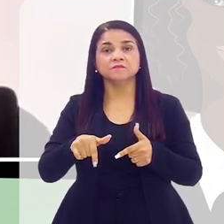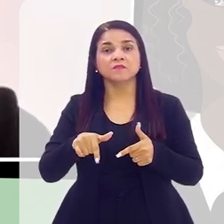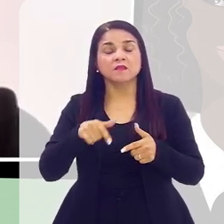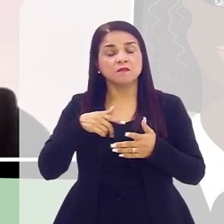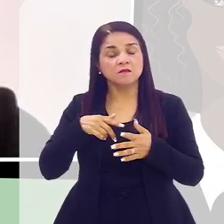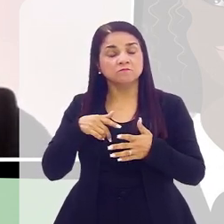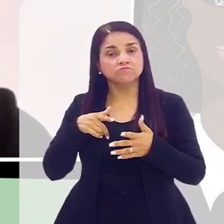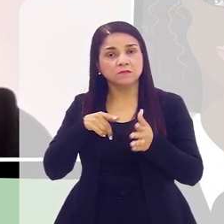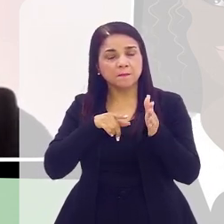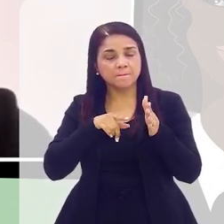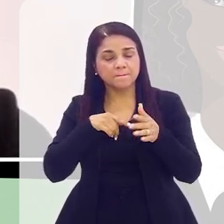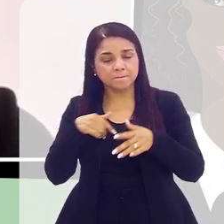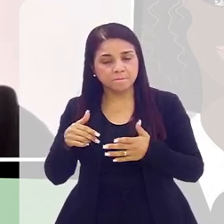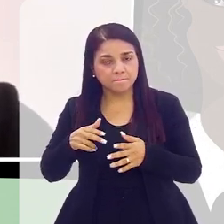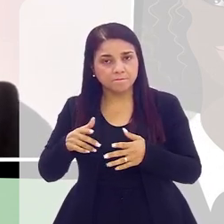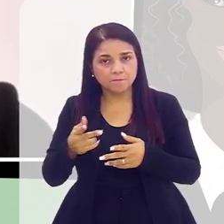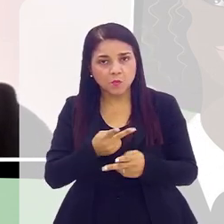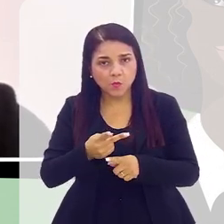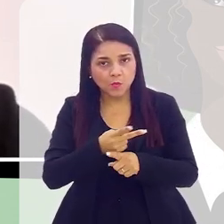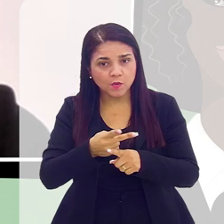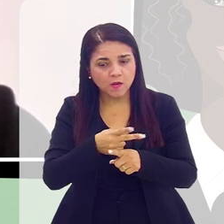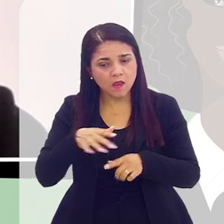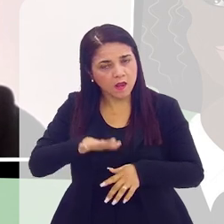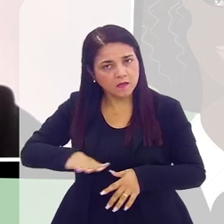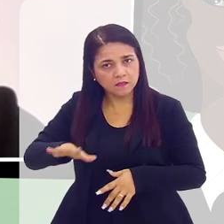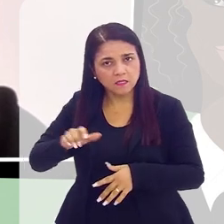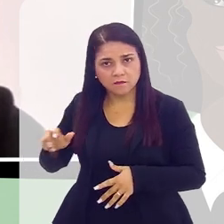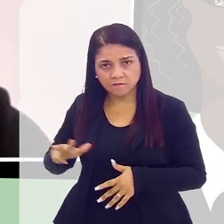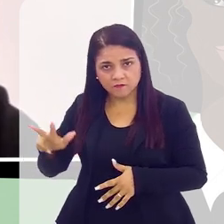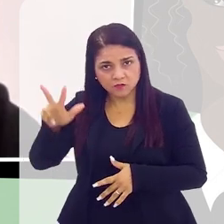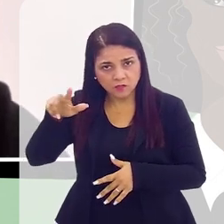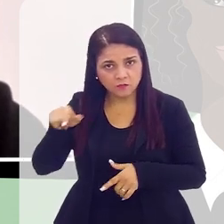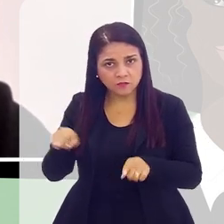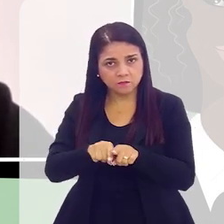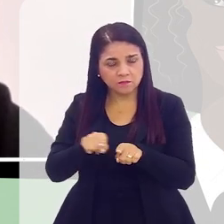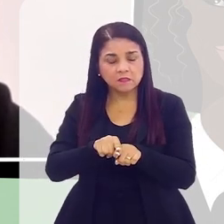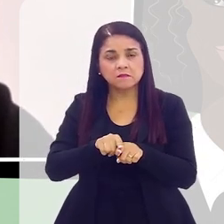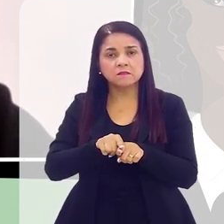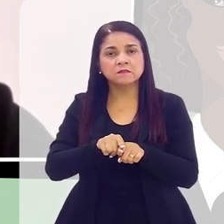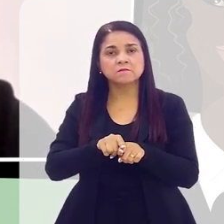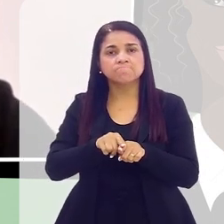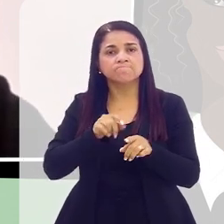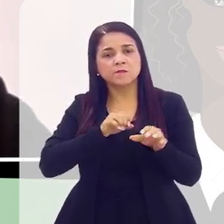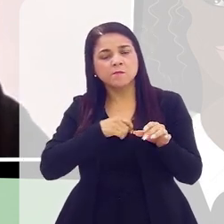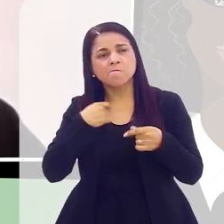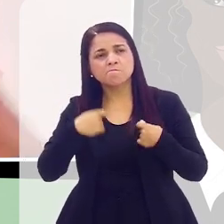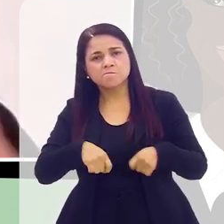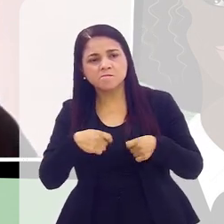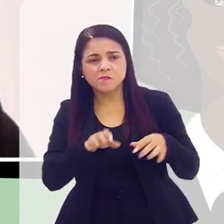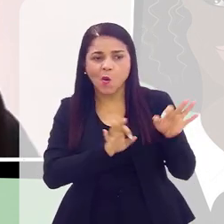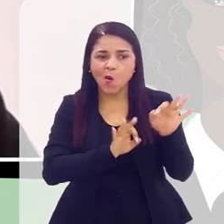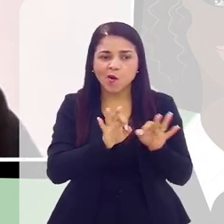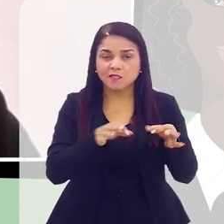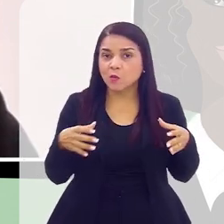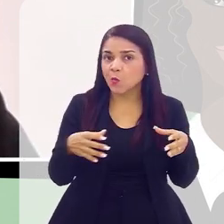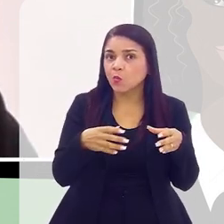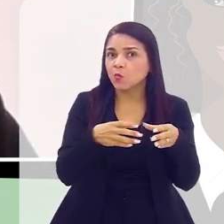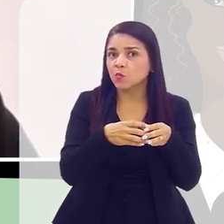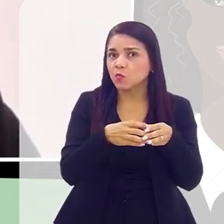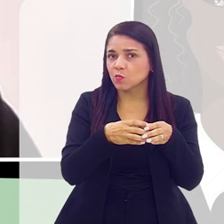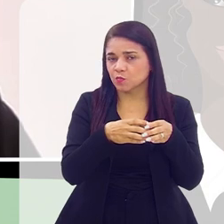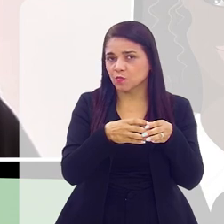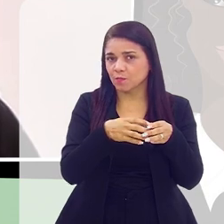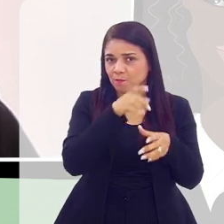fazer essa busca por essa condição no Vidigal, eu vi que tinha que organizar um grupo de